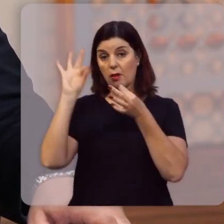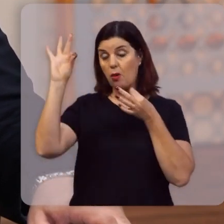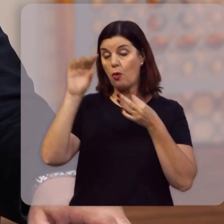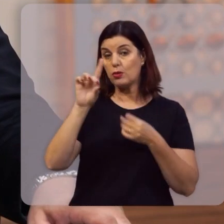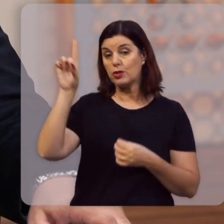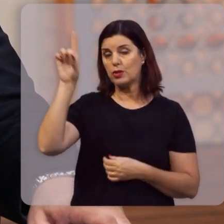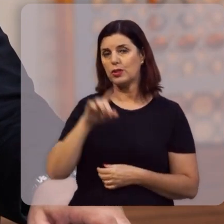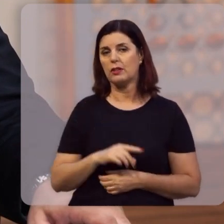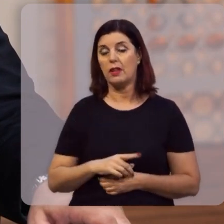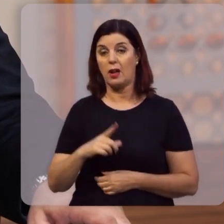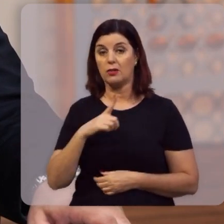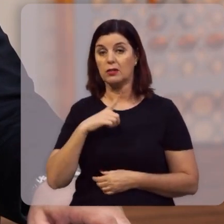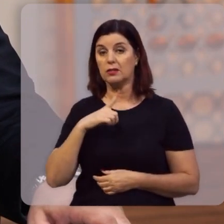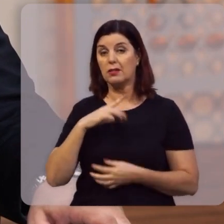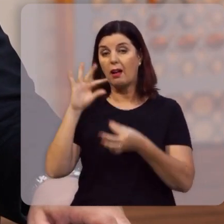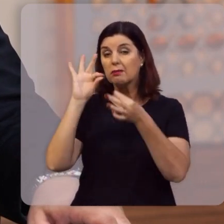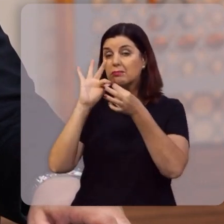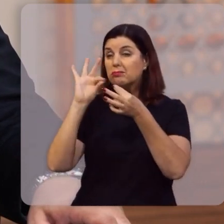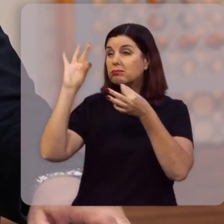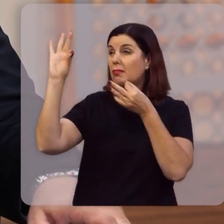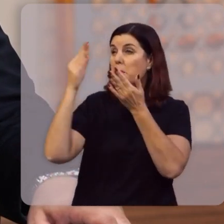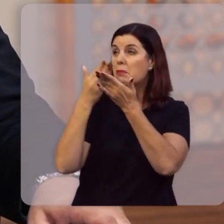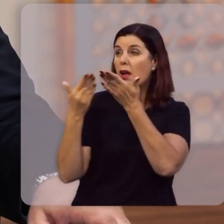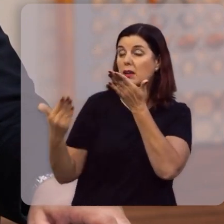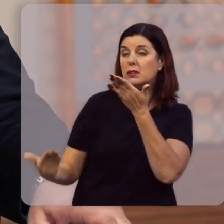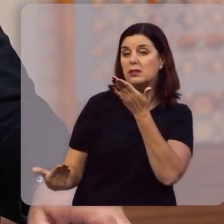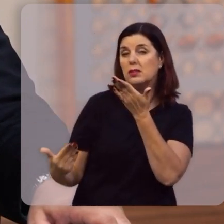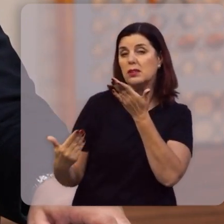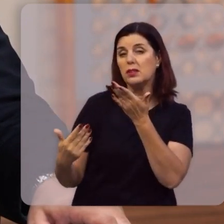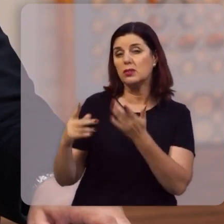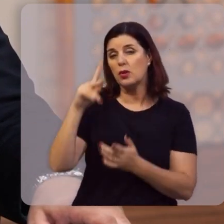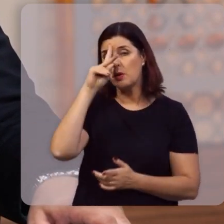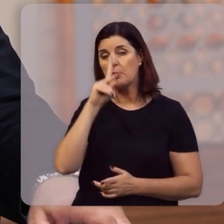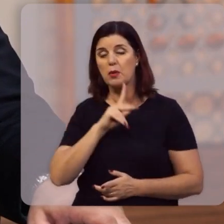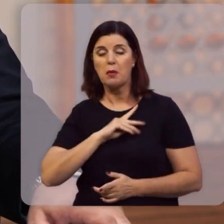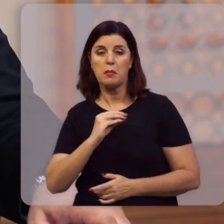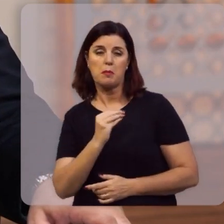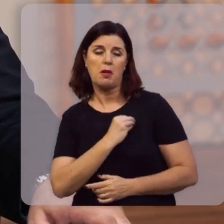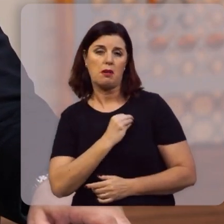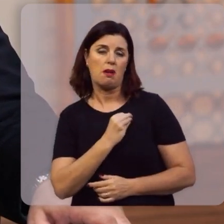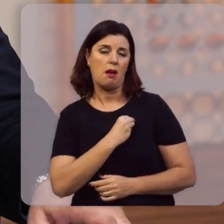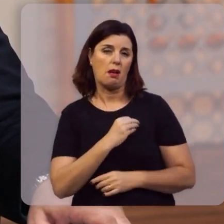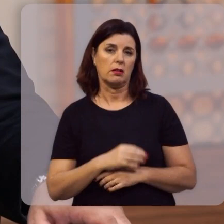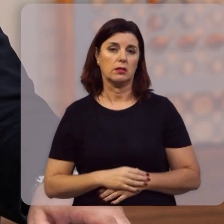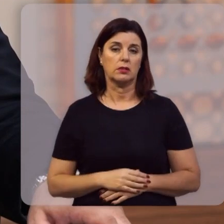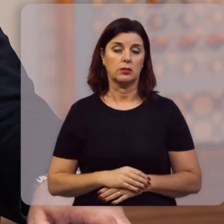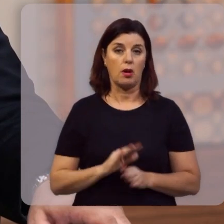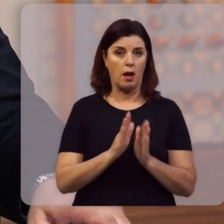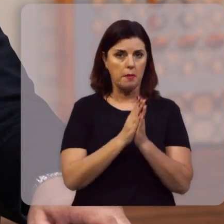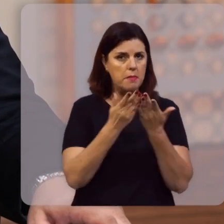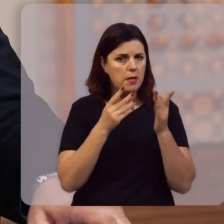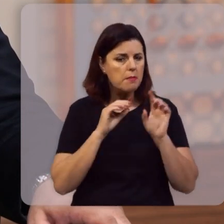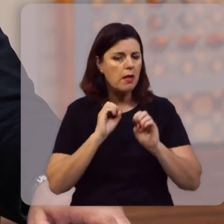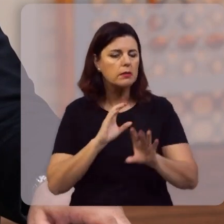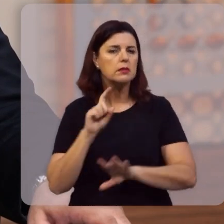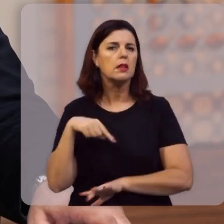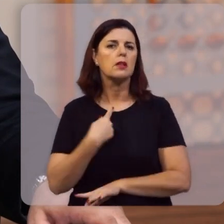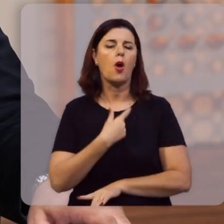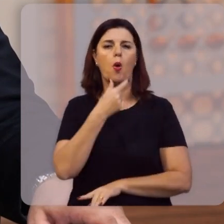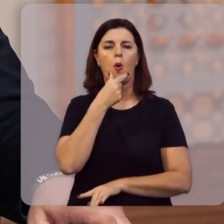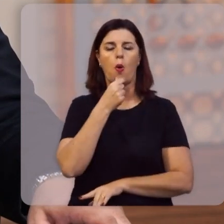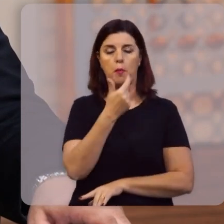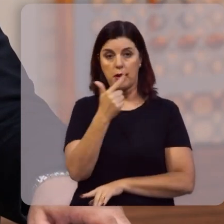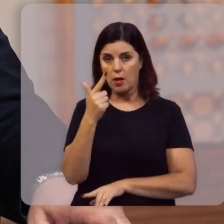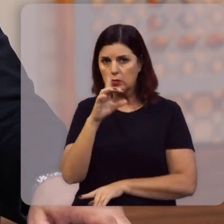de Deus, ele está literalmente perdido nos seus delitos e pecados. A Bíblia nos ensina que o homem